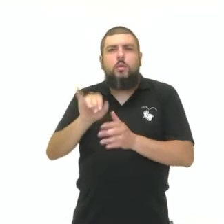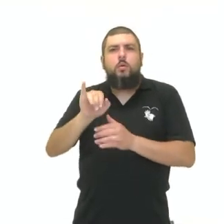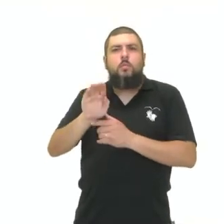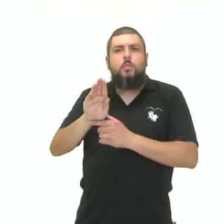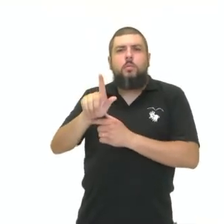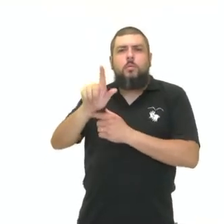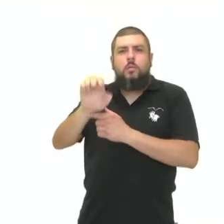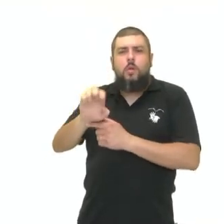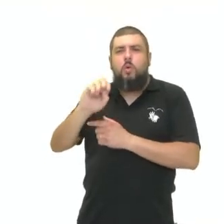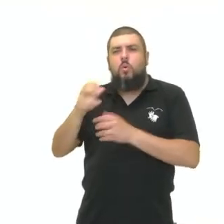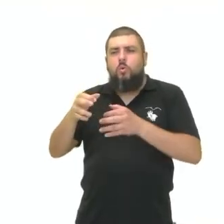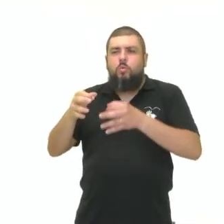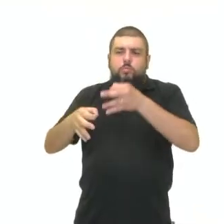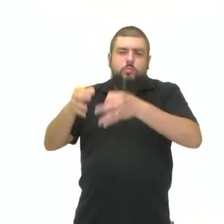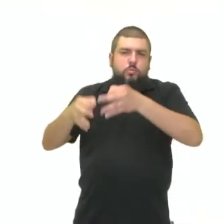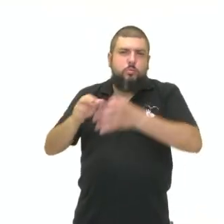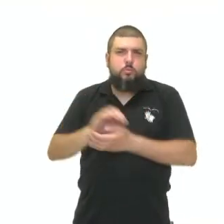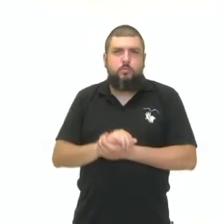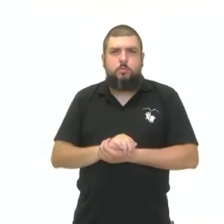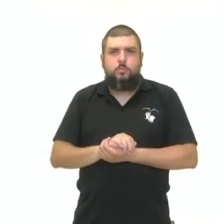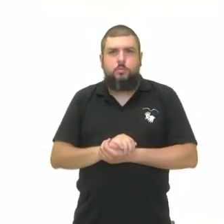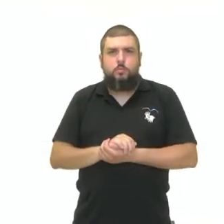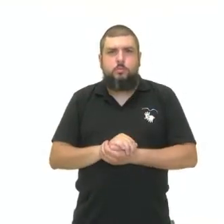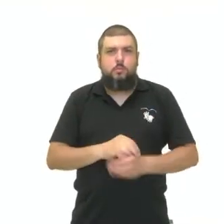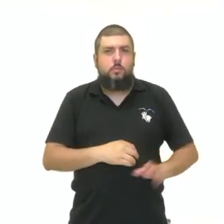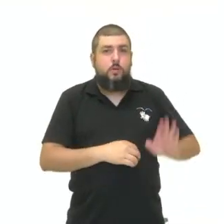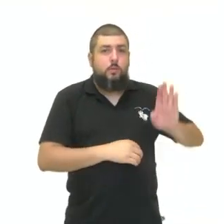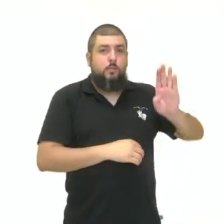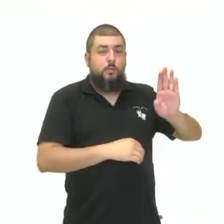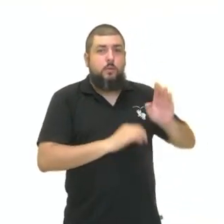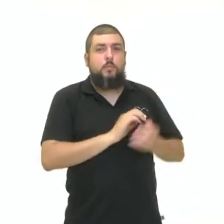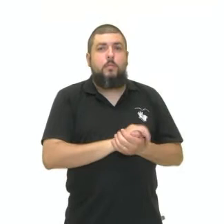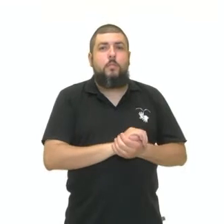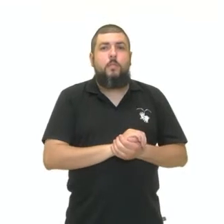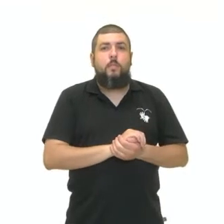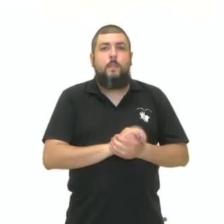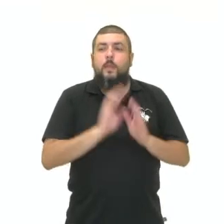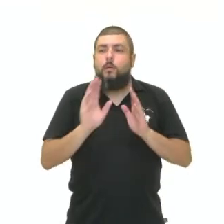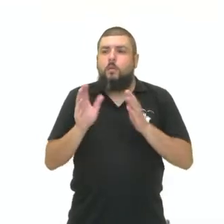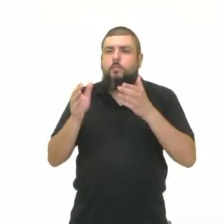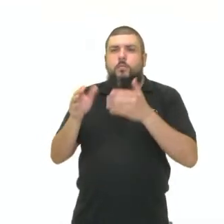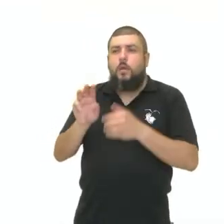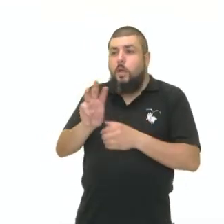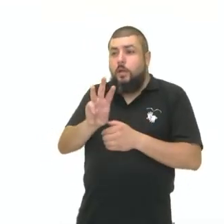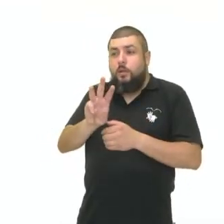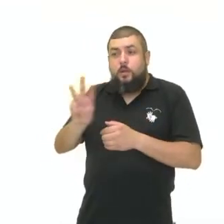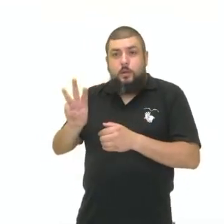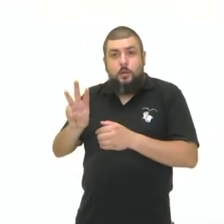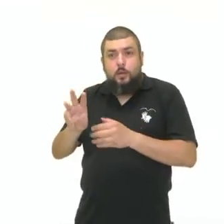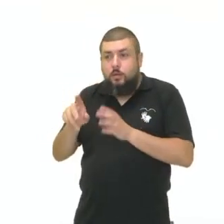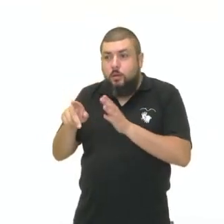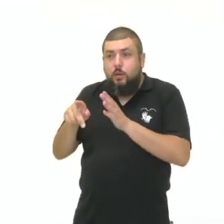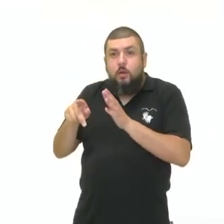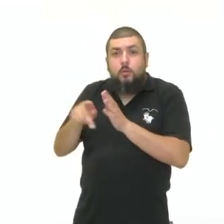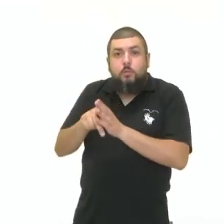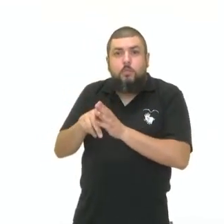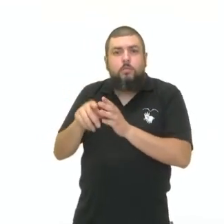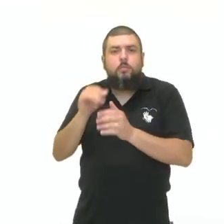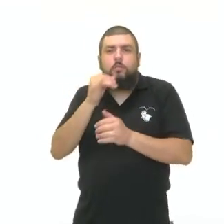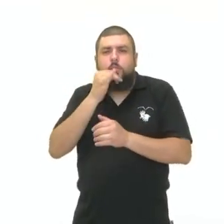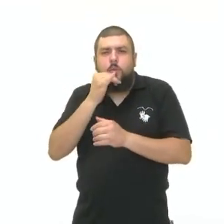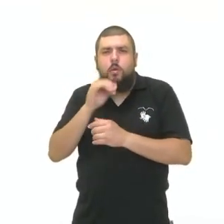eleitorais. Letra B. Podem ser utilizados sites especializados em checagem de fatos, como efarsas